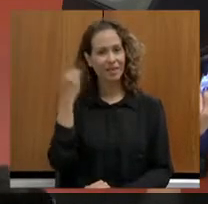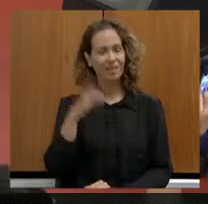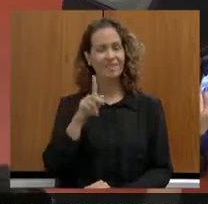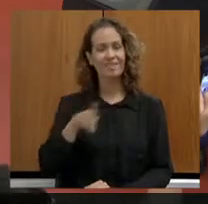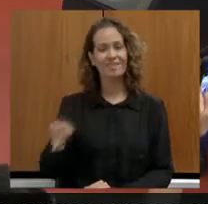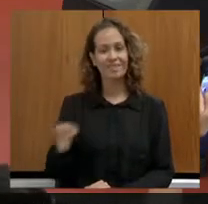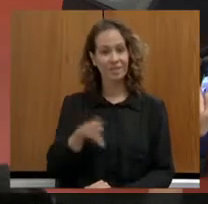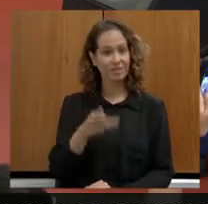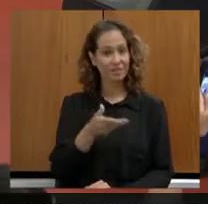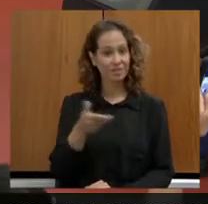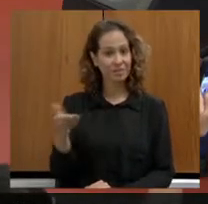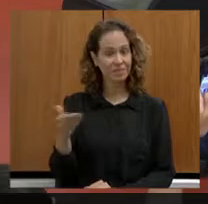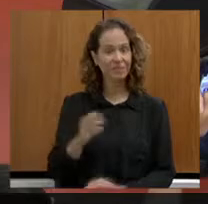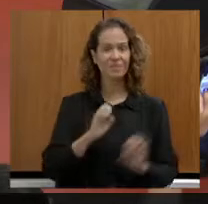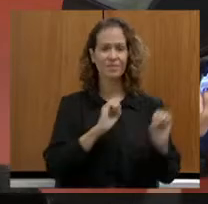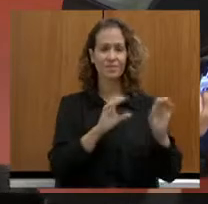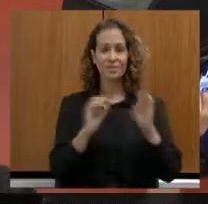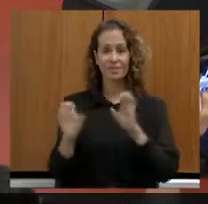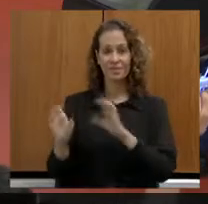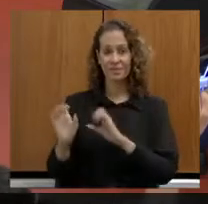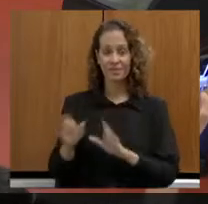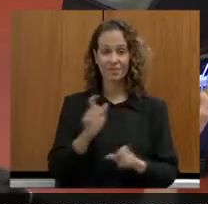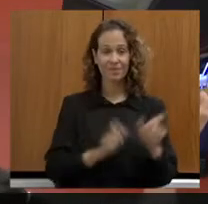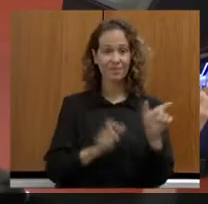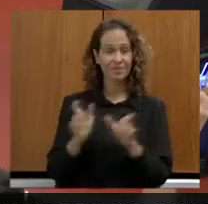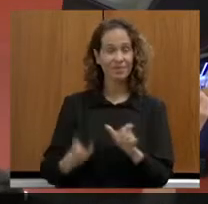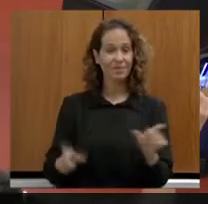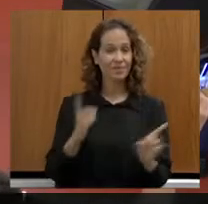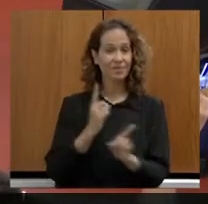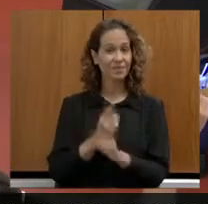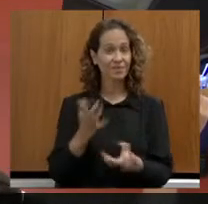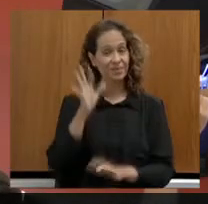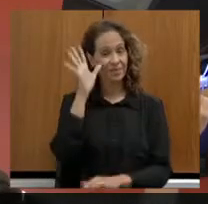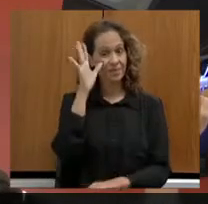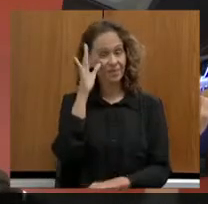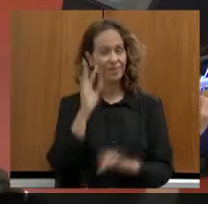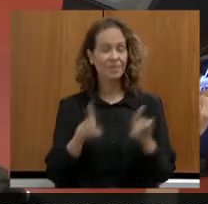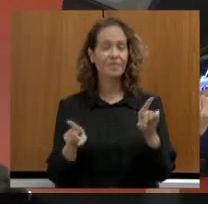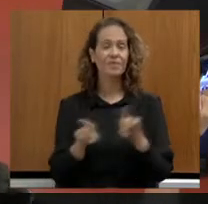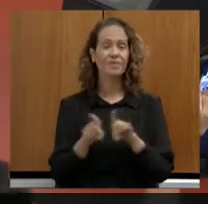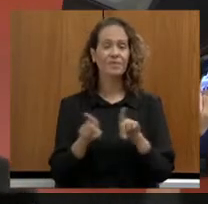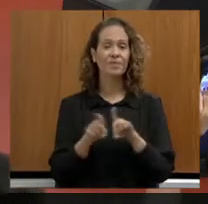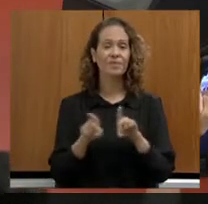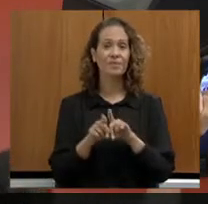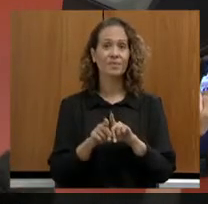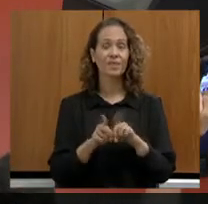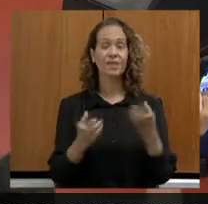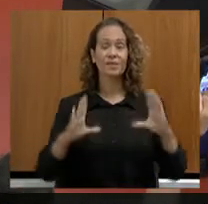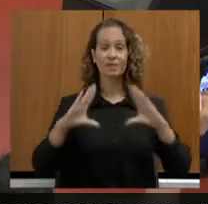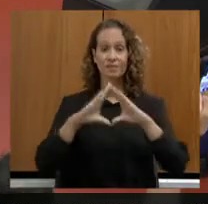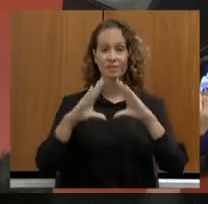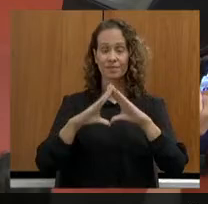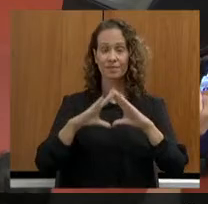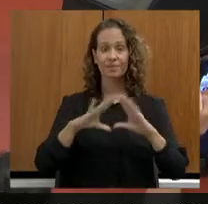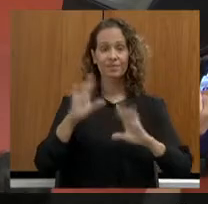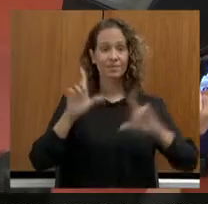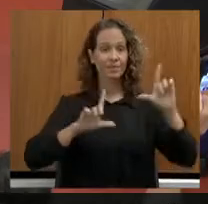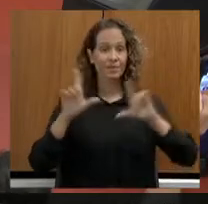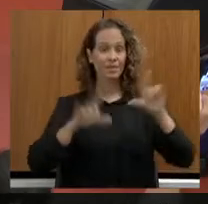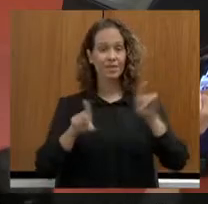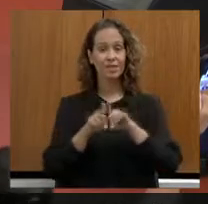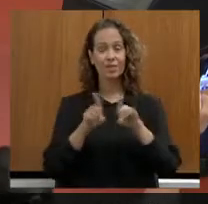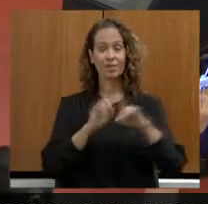professores educadores que aqui se encontra o que nos acompanha através da TV Assembleia das redes